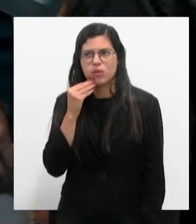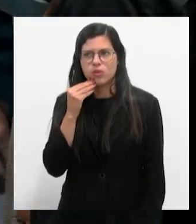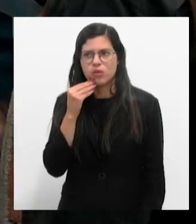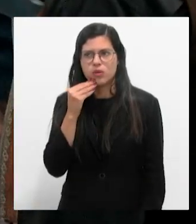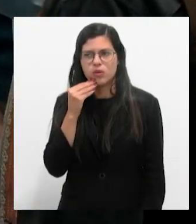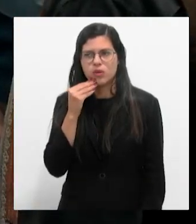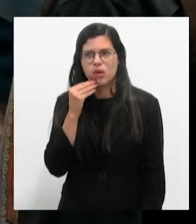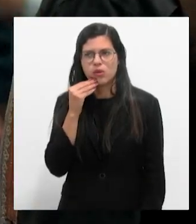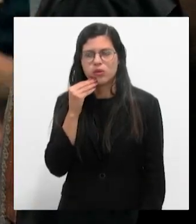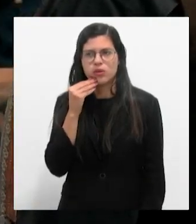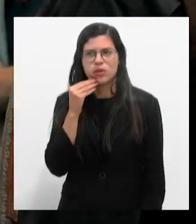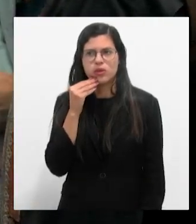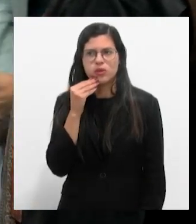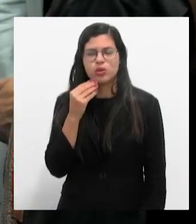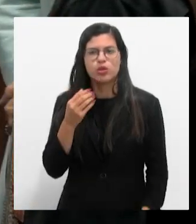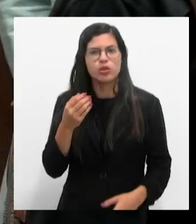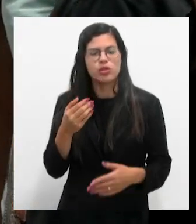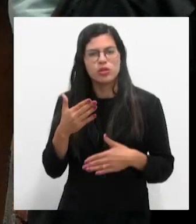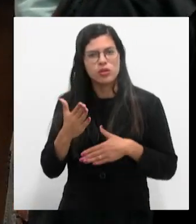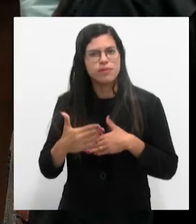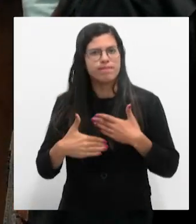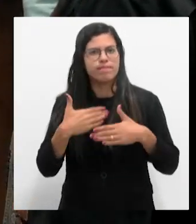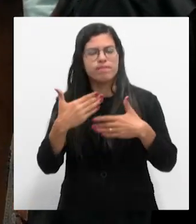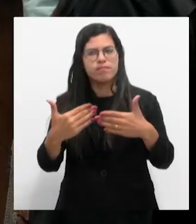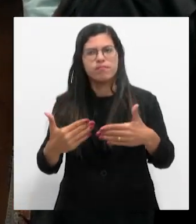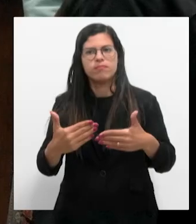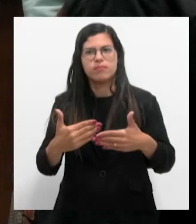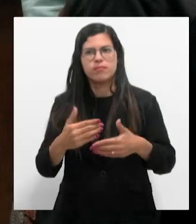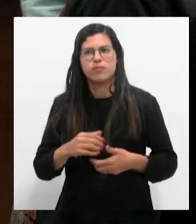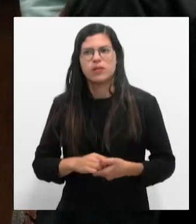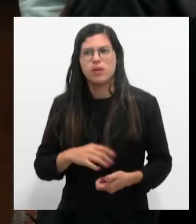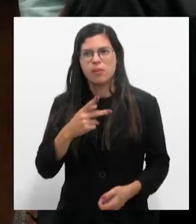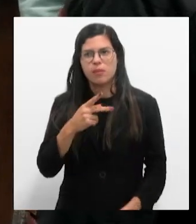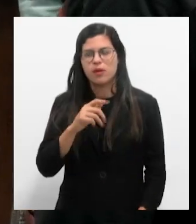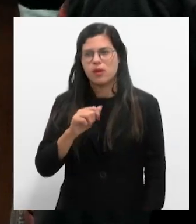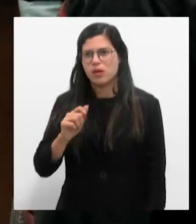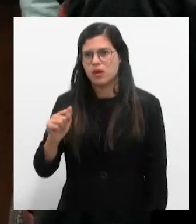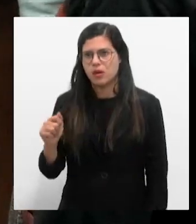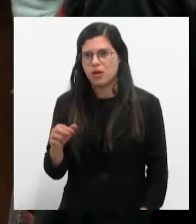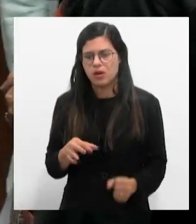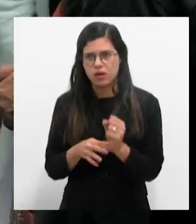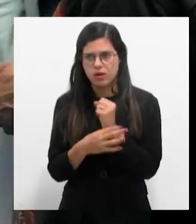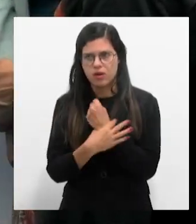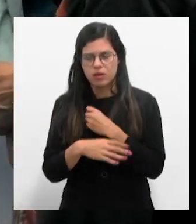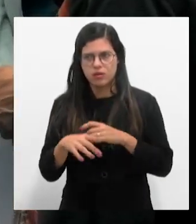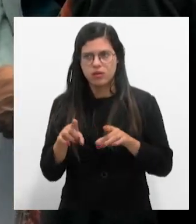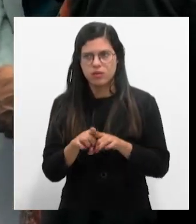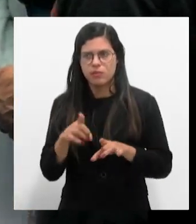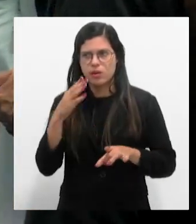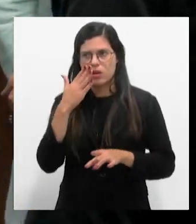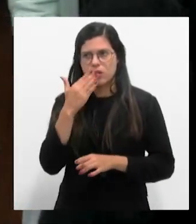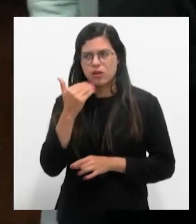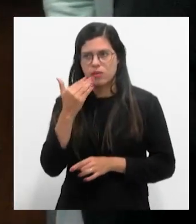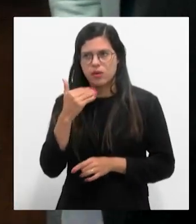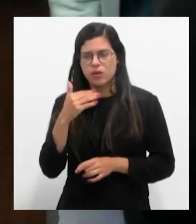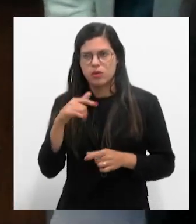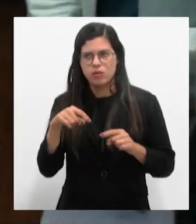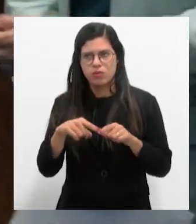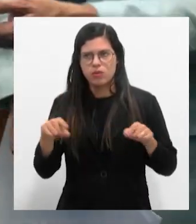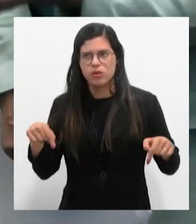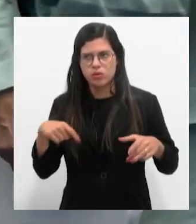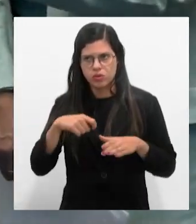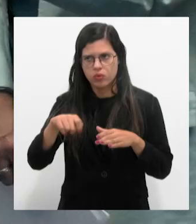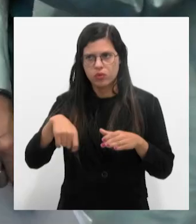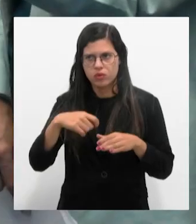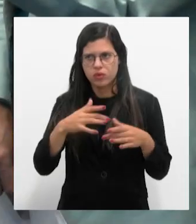construir um processo onde esse PAA também garanta alimento para as cozinhas